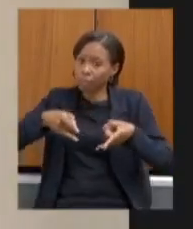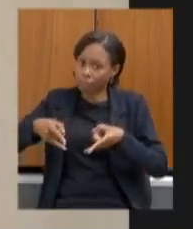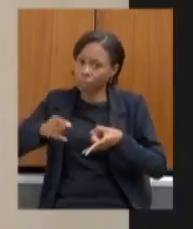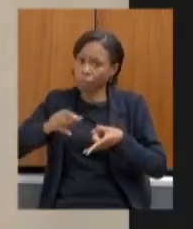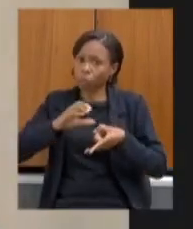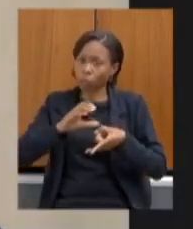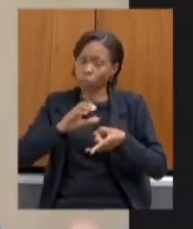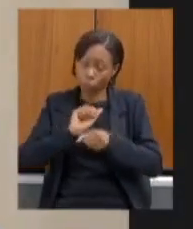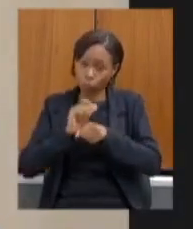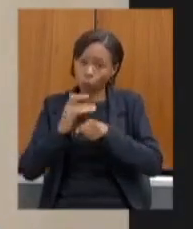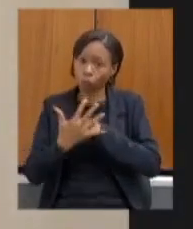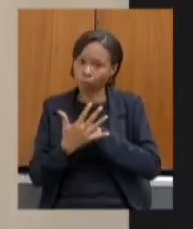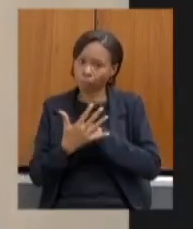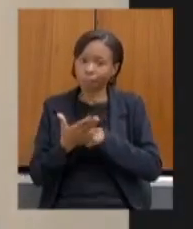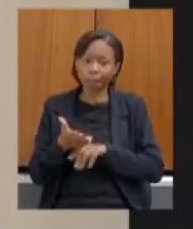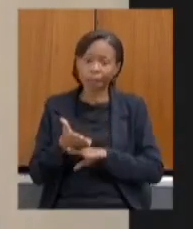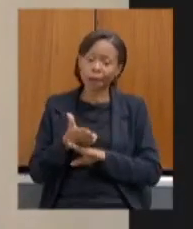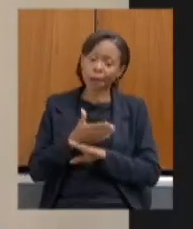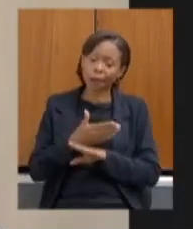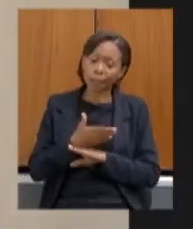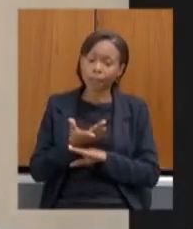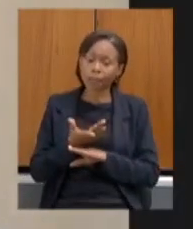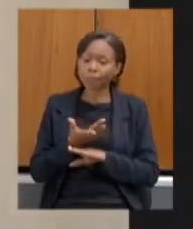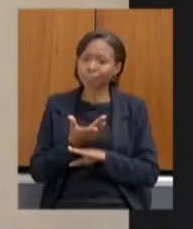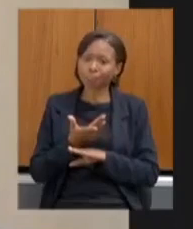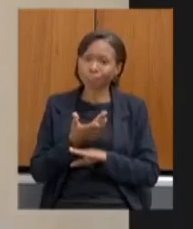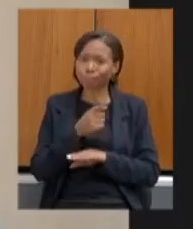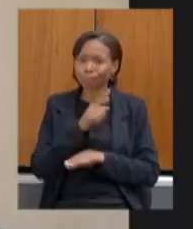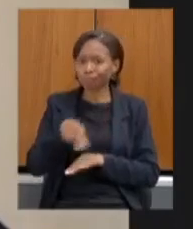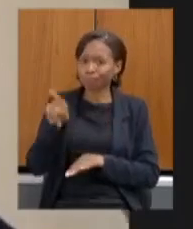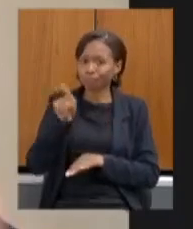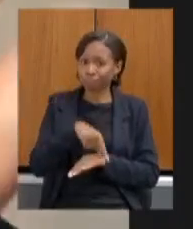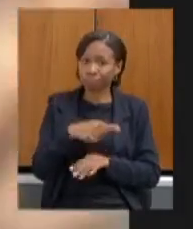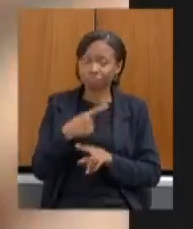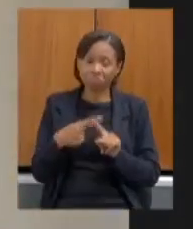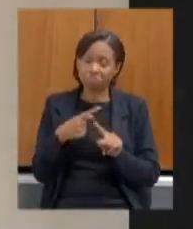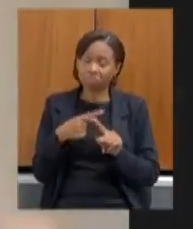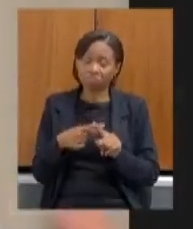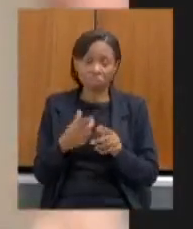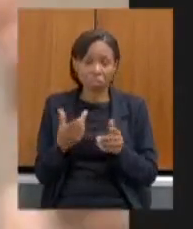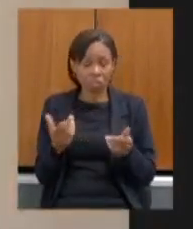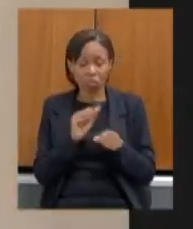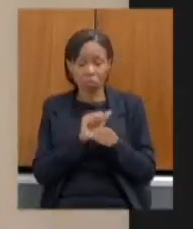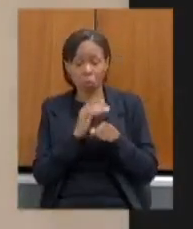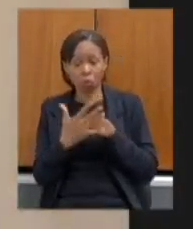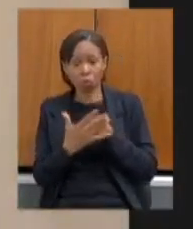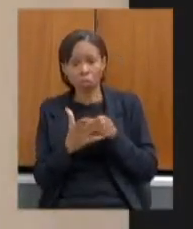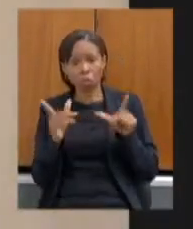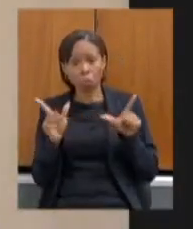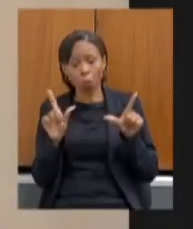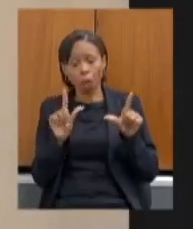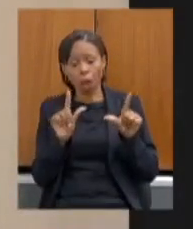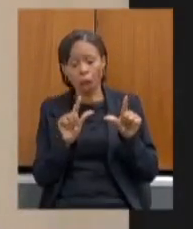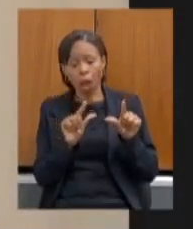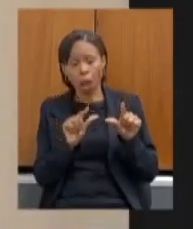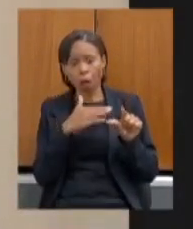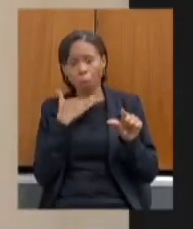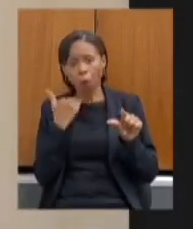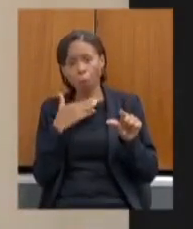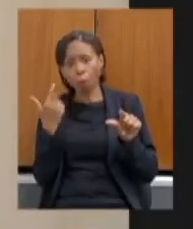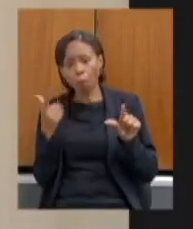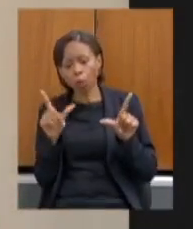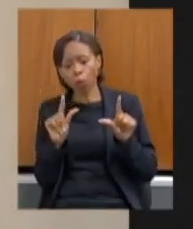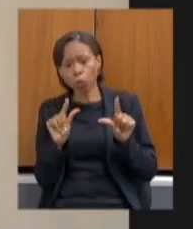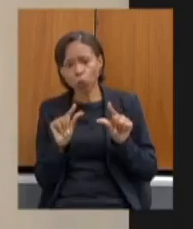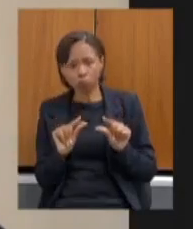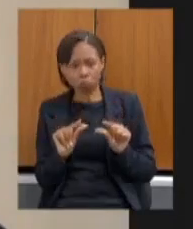porque nós estávamos num, vamos dizer assim, num patamar muito confortável. Os casos caindo, as mortes caindo e é óbvio que